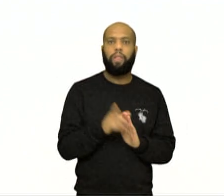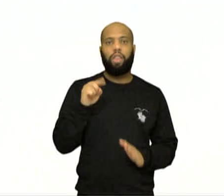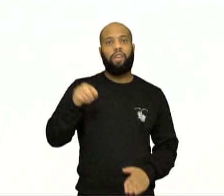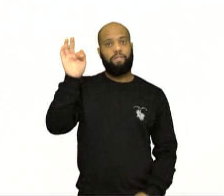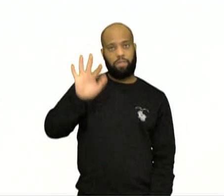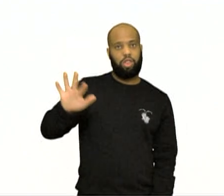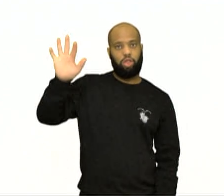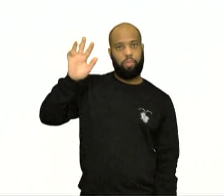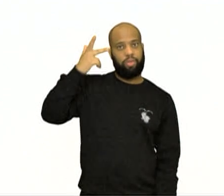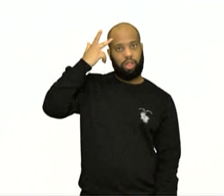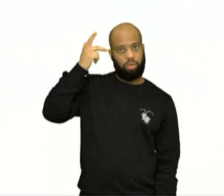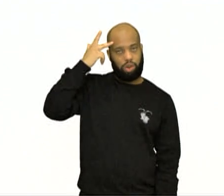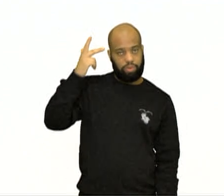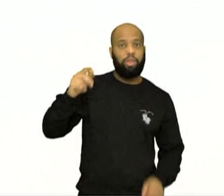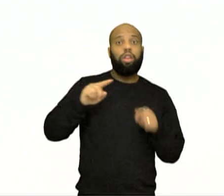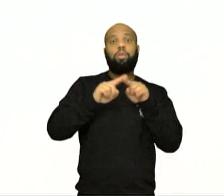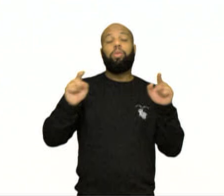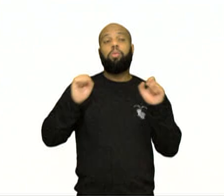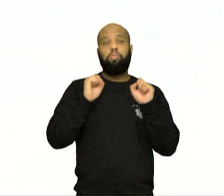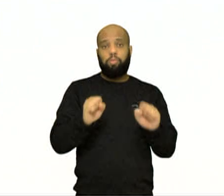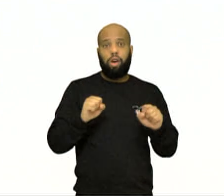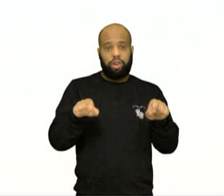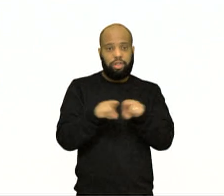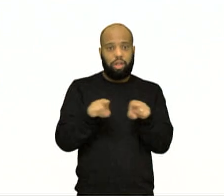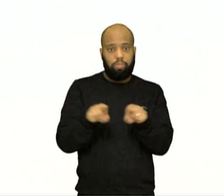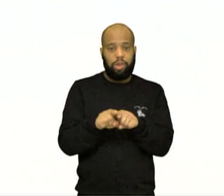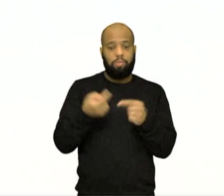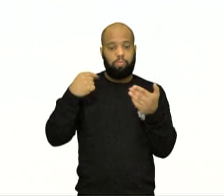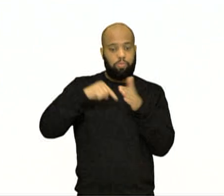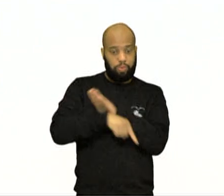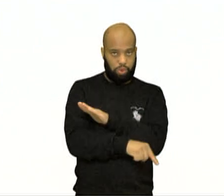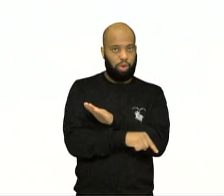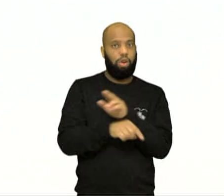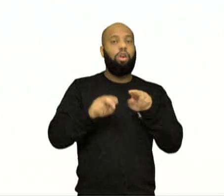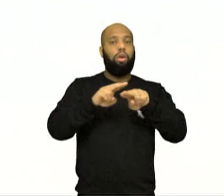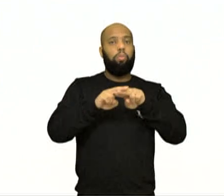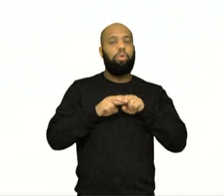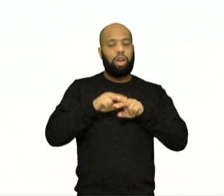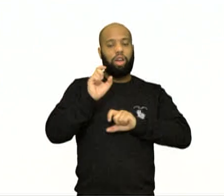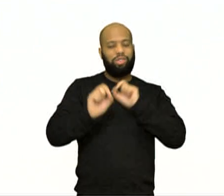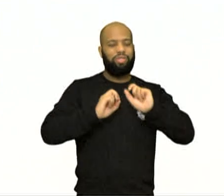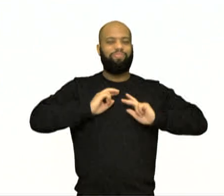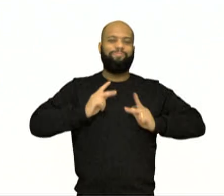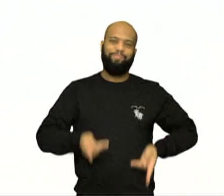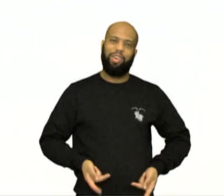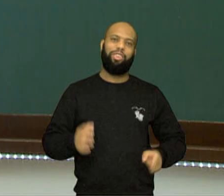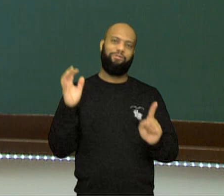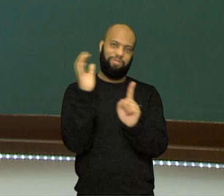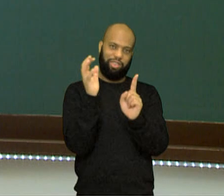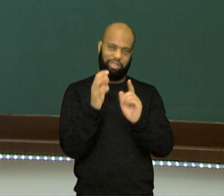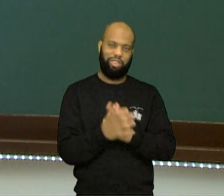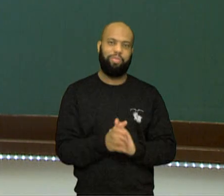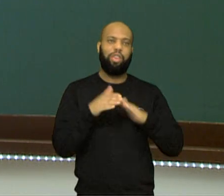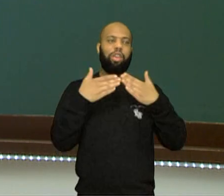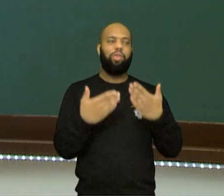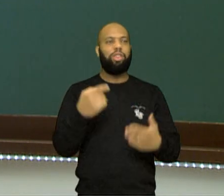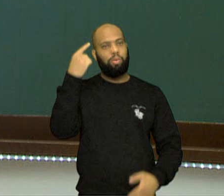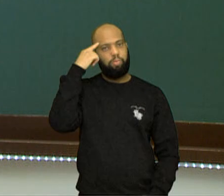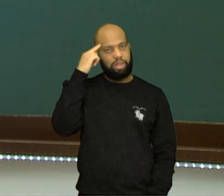fenômenos naturais, mas podem ser intensificados pelas práticas humanas nas cidades. Então, pensando